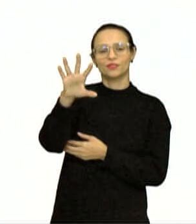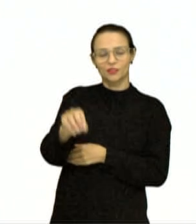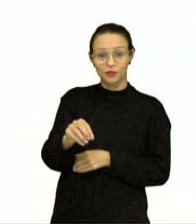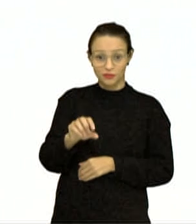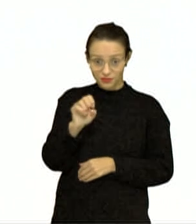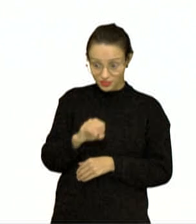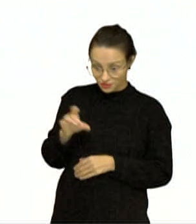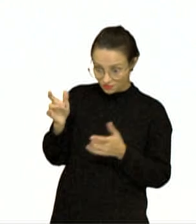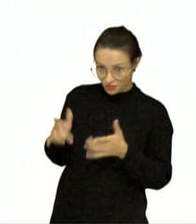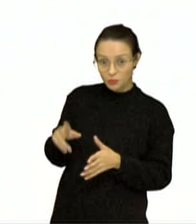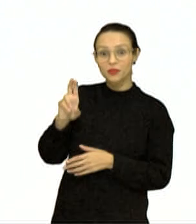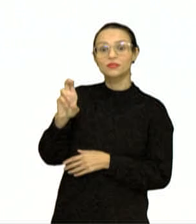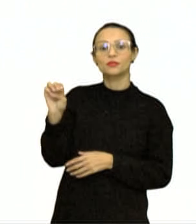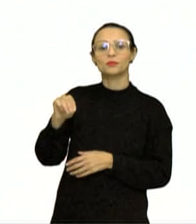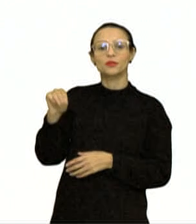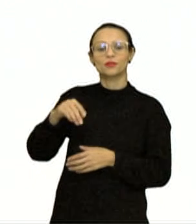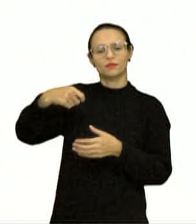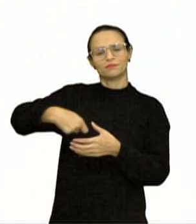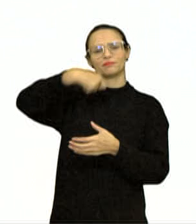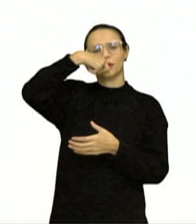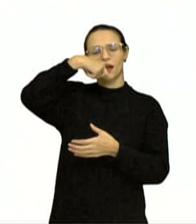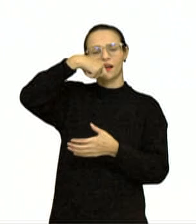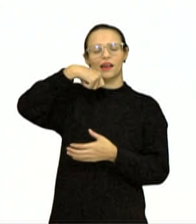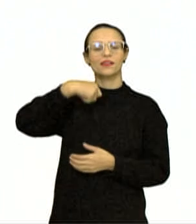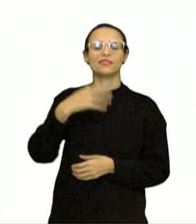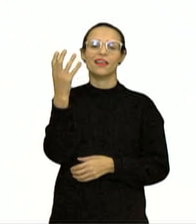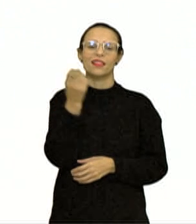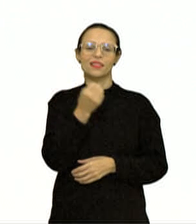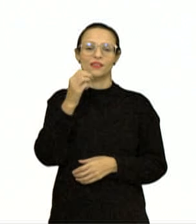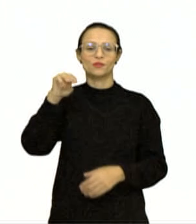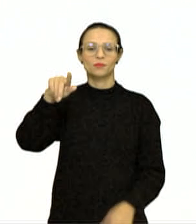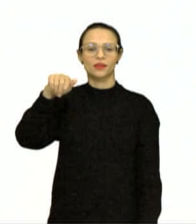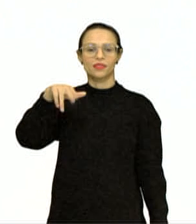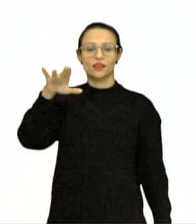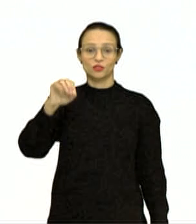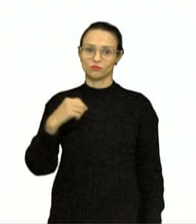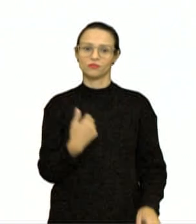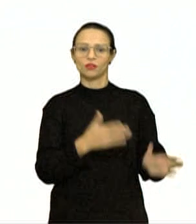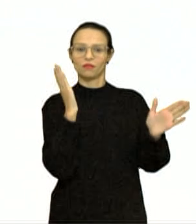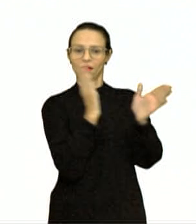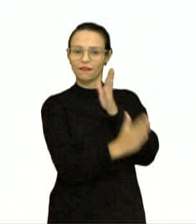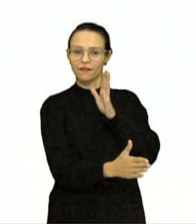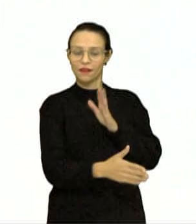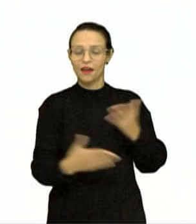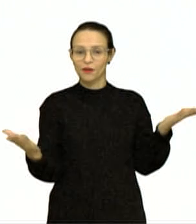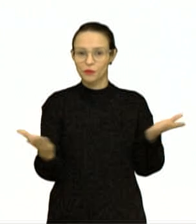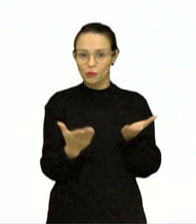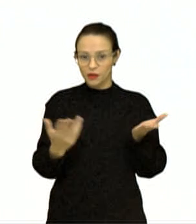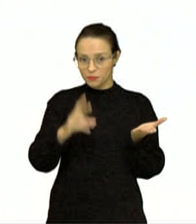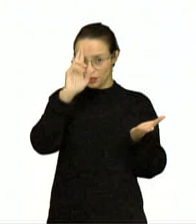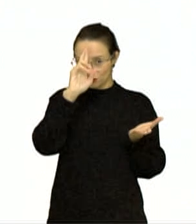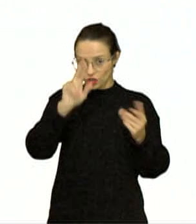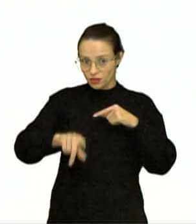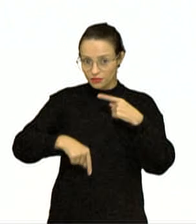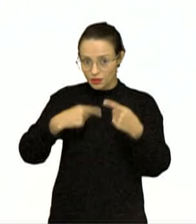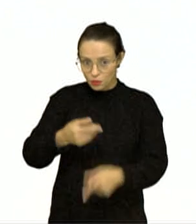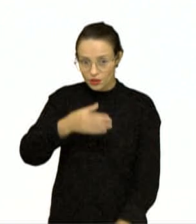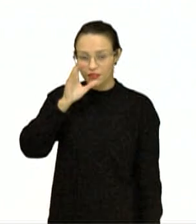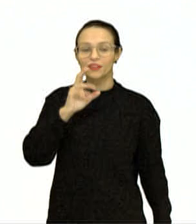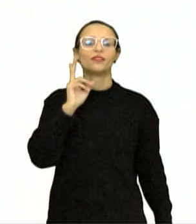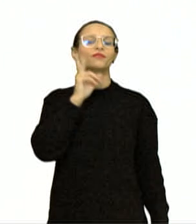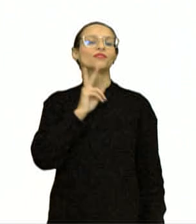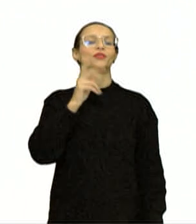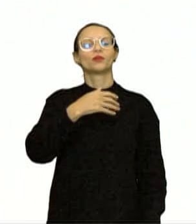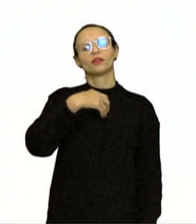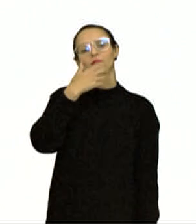uma colherada de leite de magnésio. Agora tenho que ir. É o meio do dia e depois do vinho e da